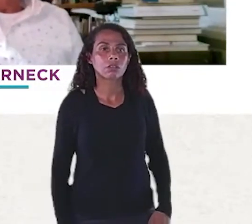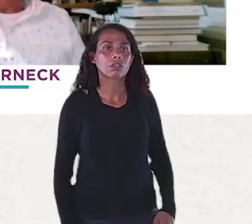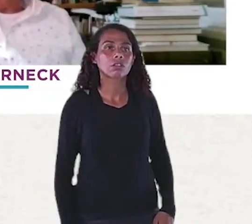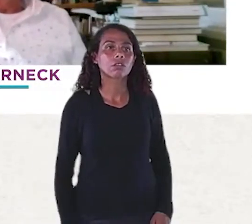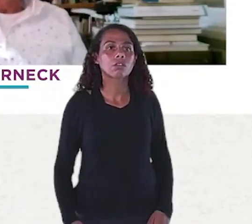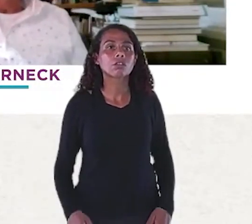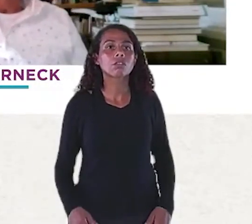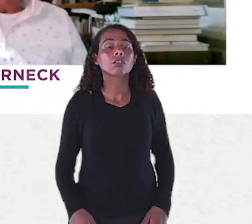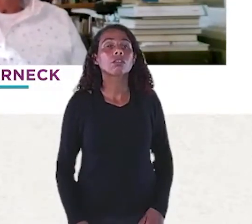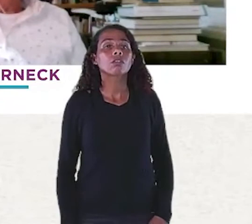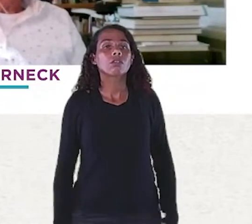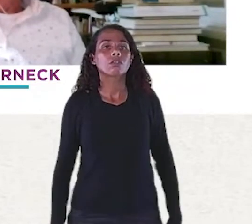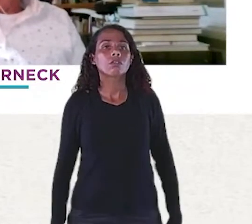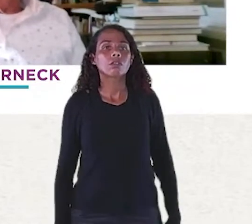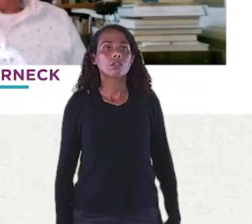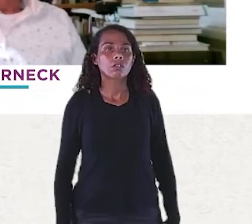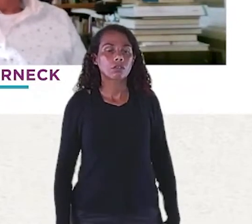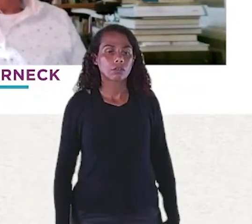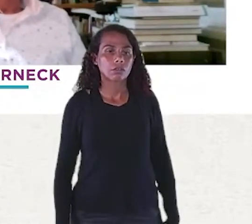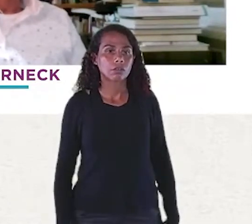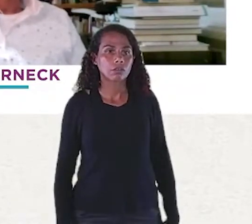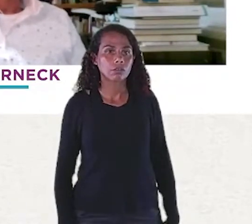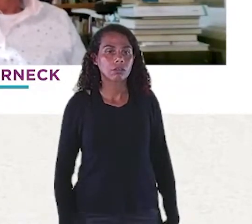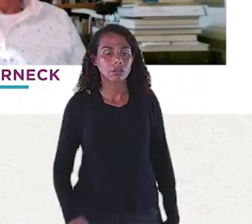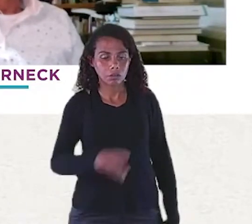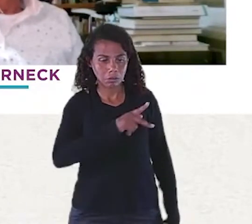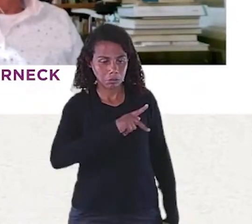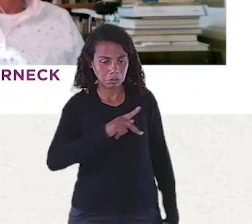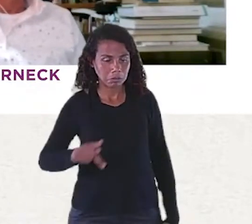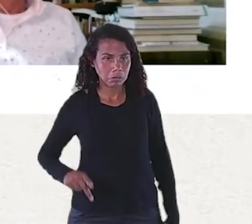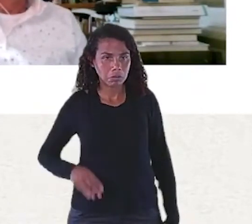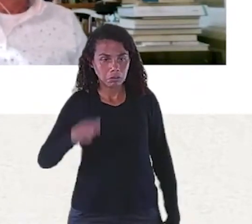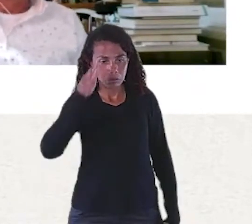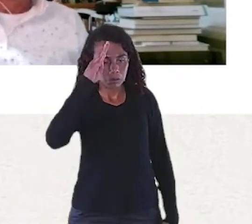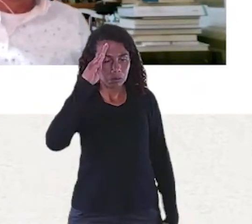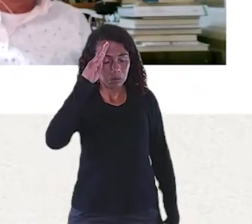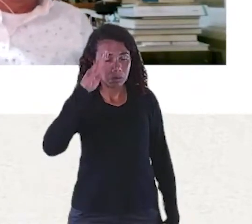sempre. Espero que saia antes de mim.